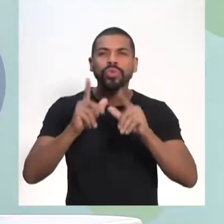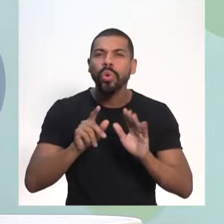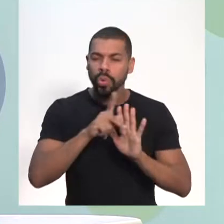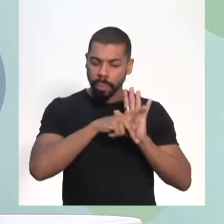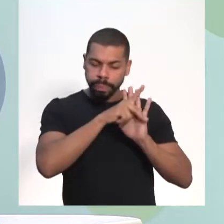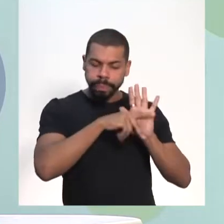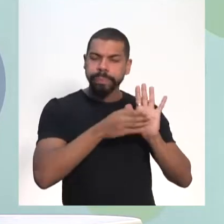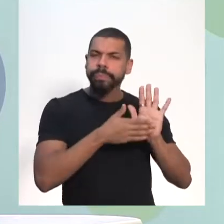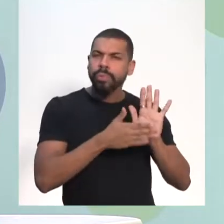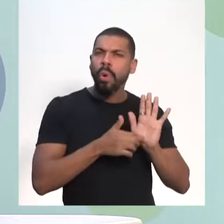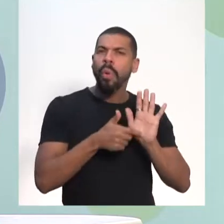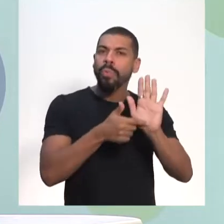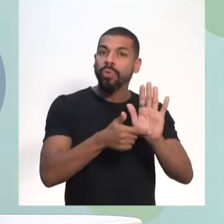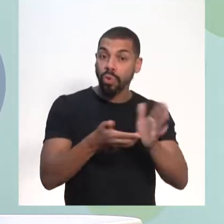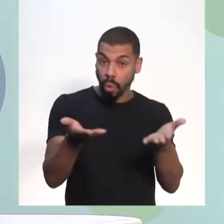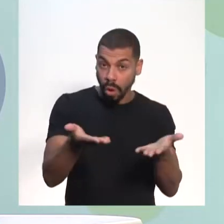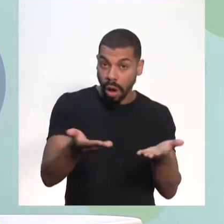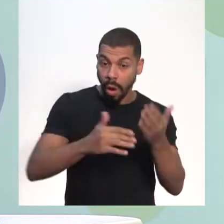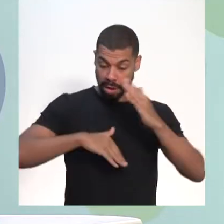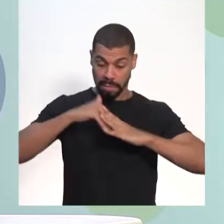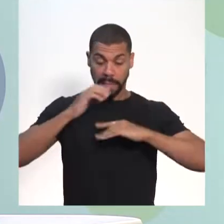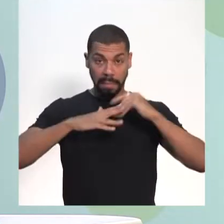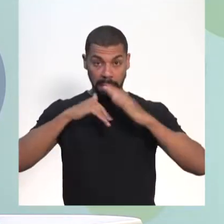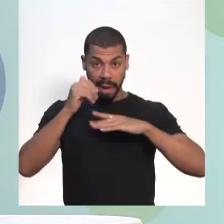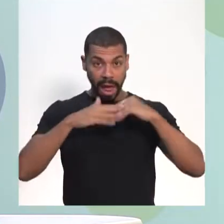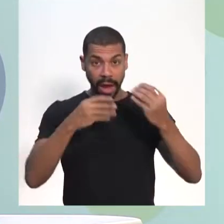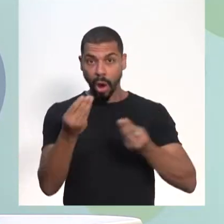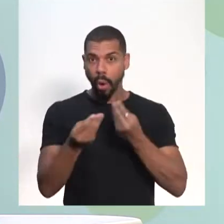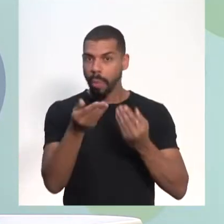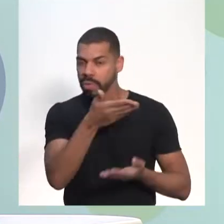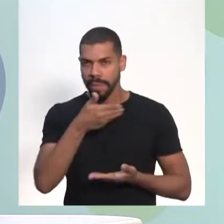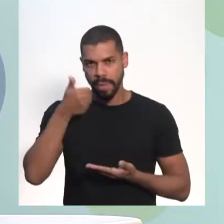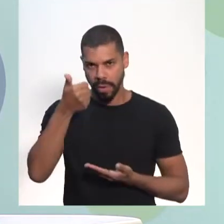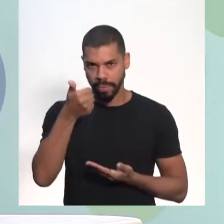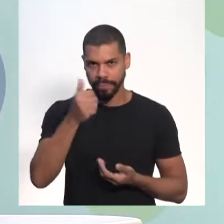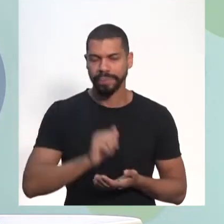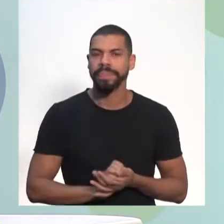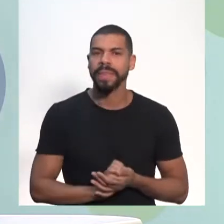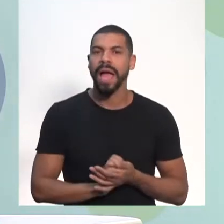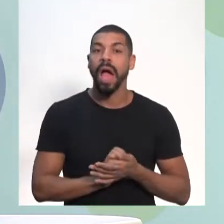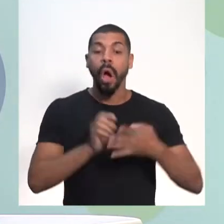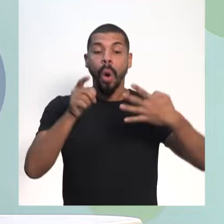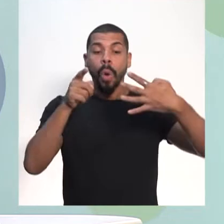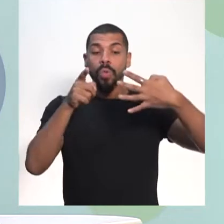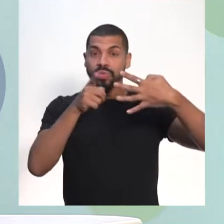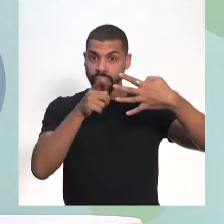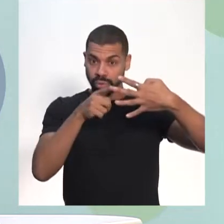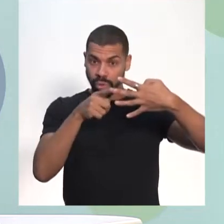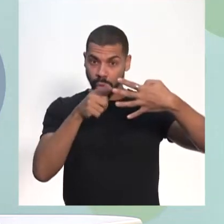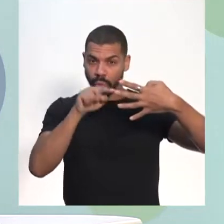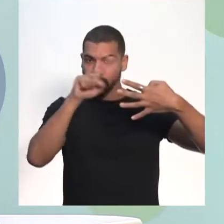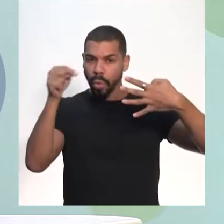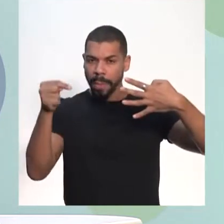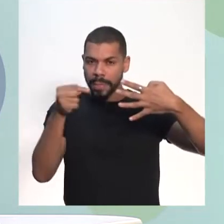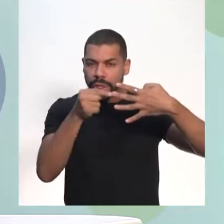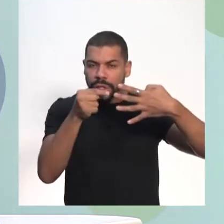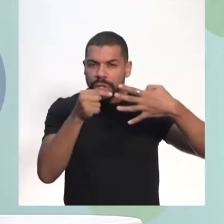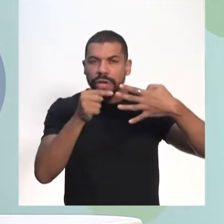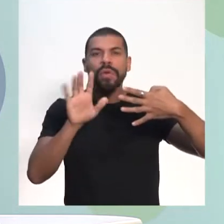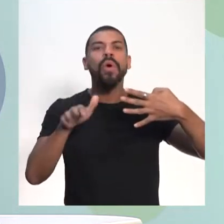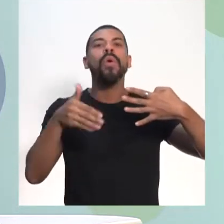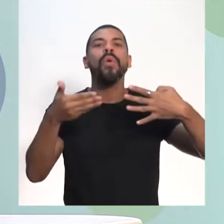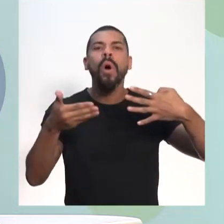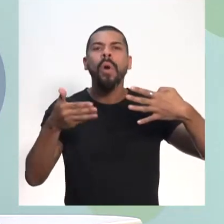para colocar tudo isso em prática da melhor forma possível. O segundo objetivo que nós colocamos aí, ele